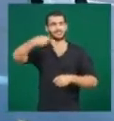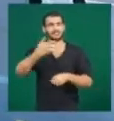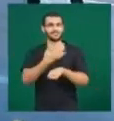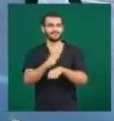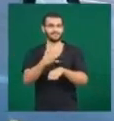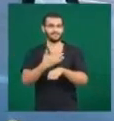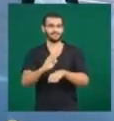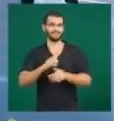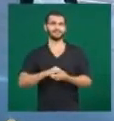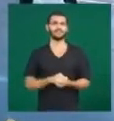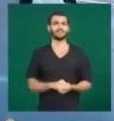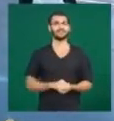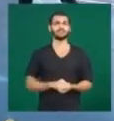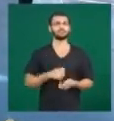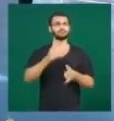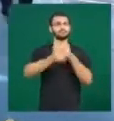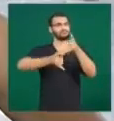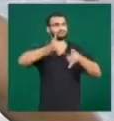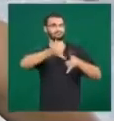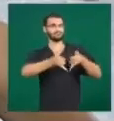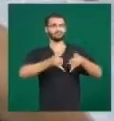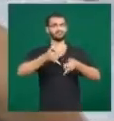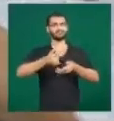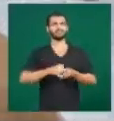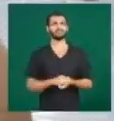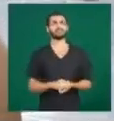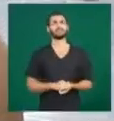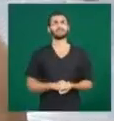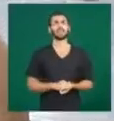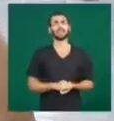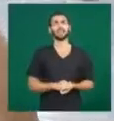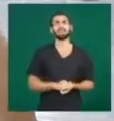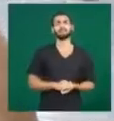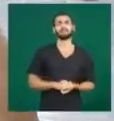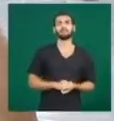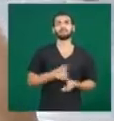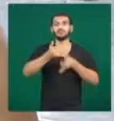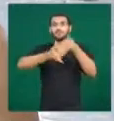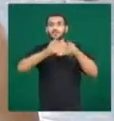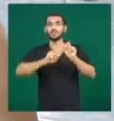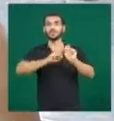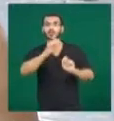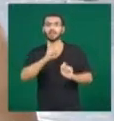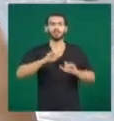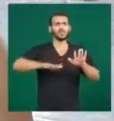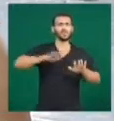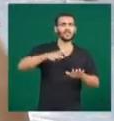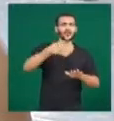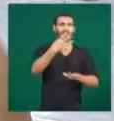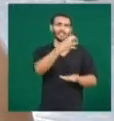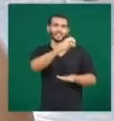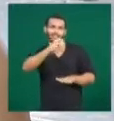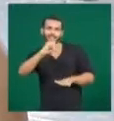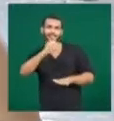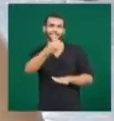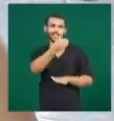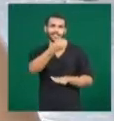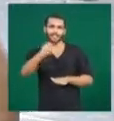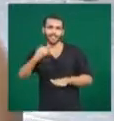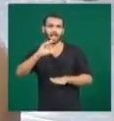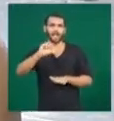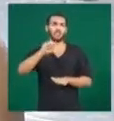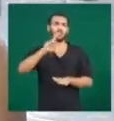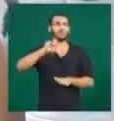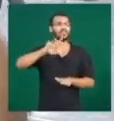primeiros passos em cima do salto. Com aula de estileto, você perde 400 a 600 calorias por aula, dependendo